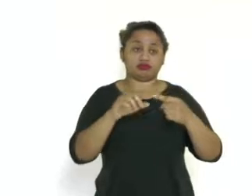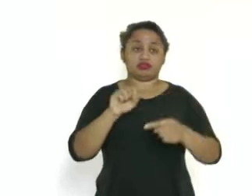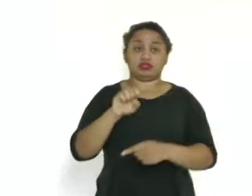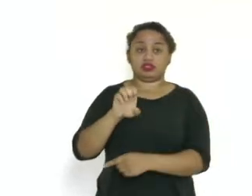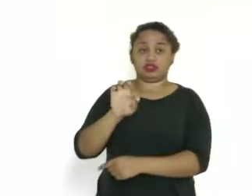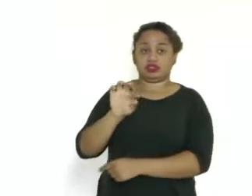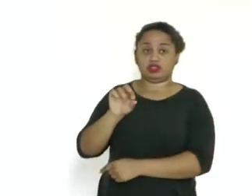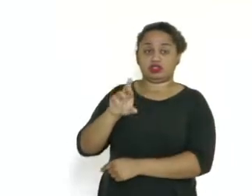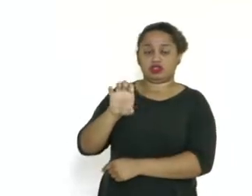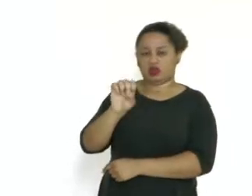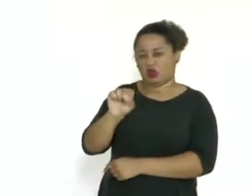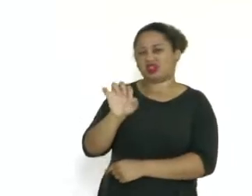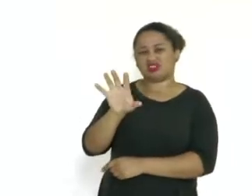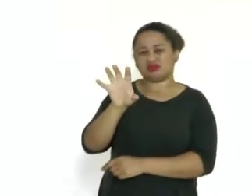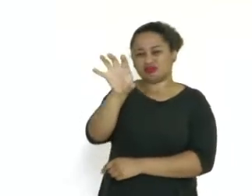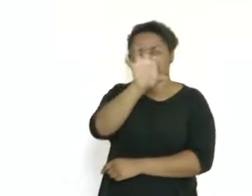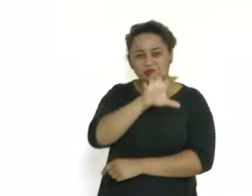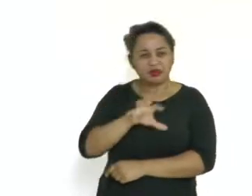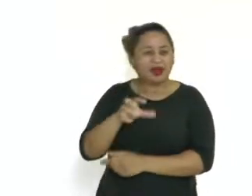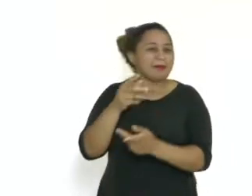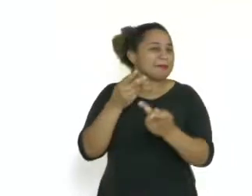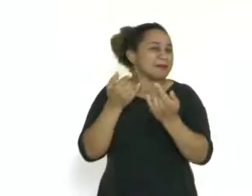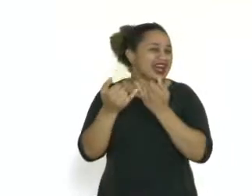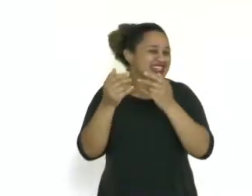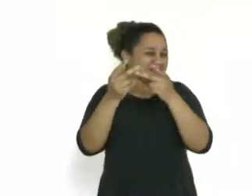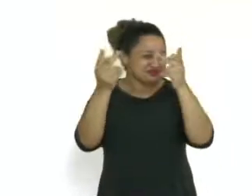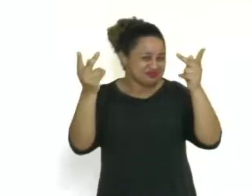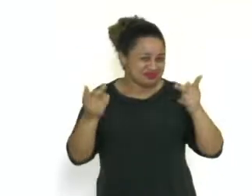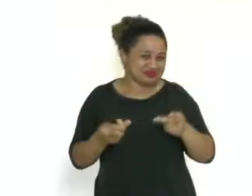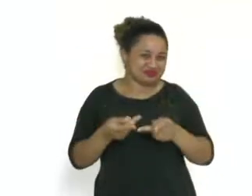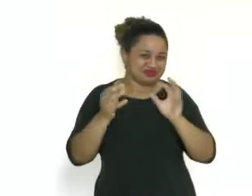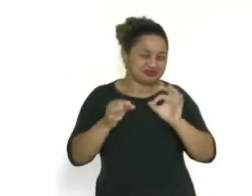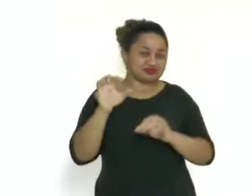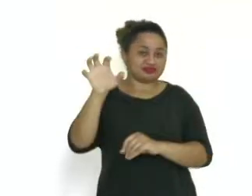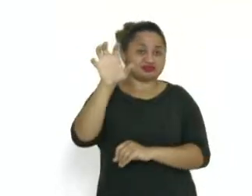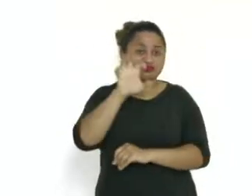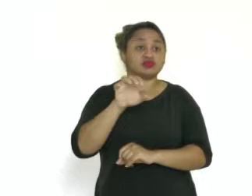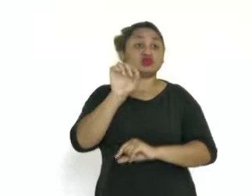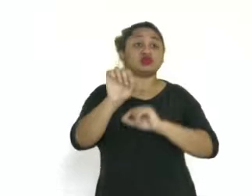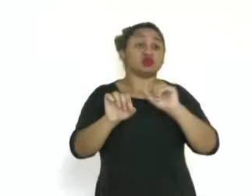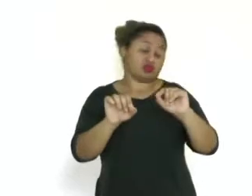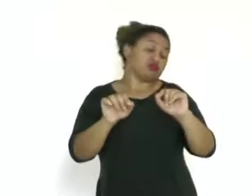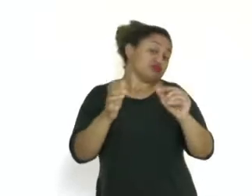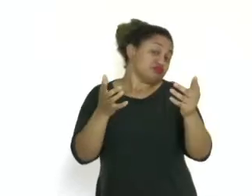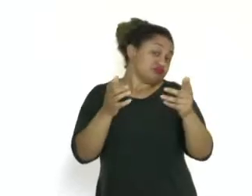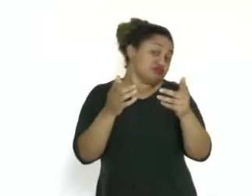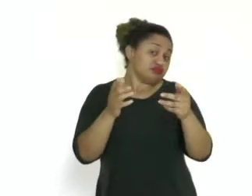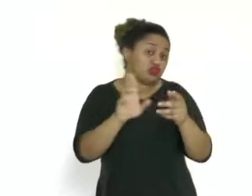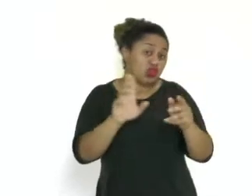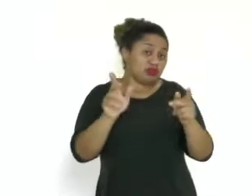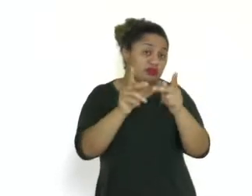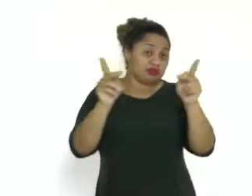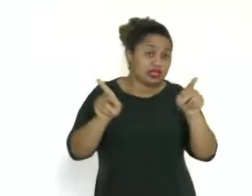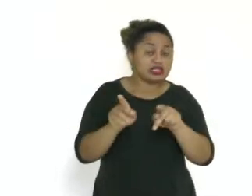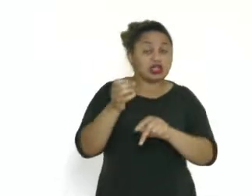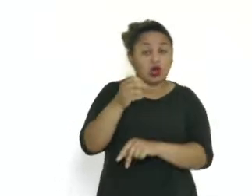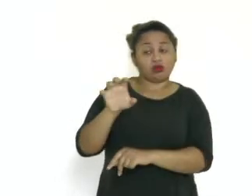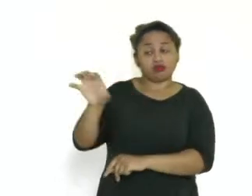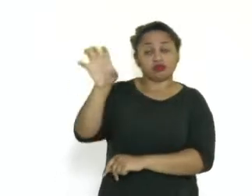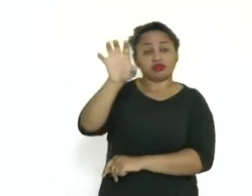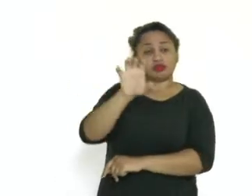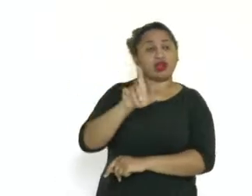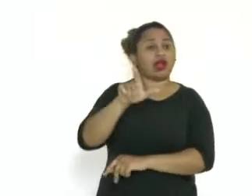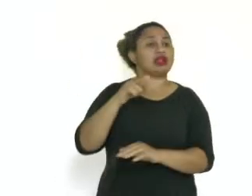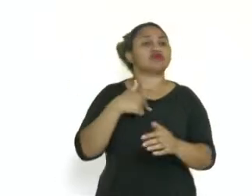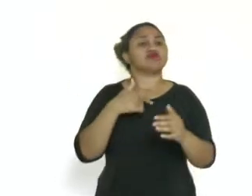né, que parece uma pizza, né? Parece uma pizza ali. Então, ele também é conhecido, né, como gráfico de pizza, como a professora disse, né? Ele é